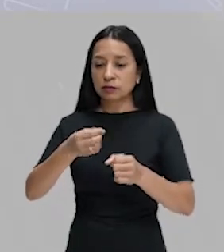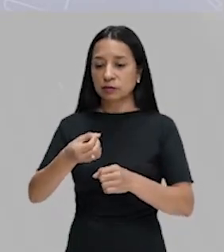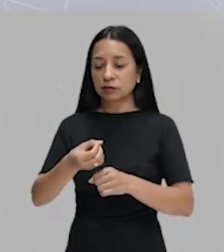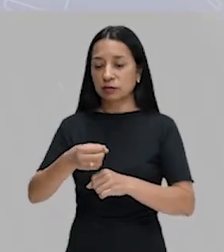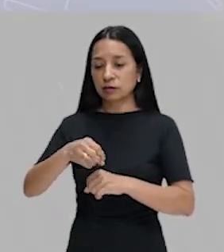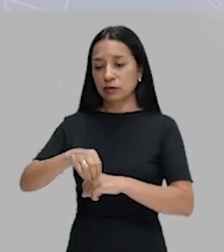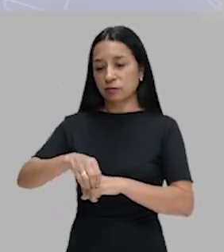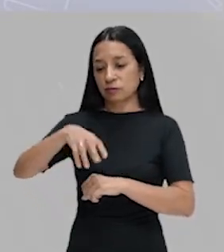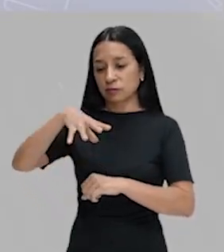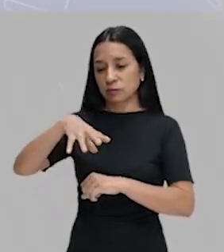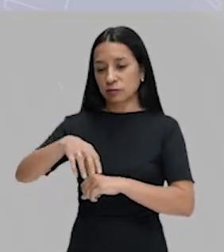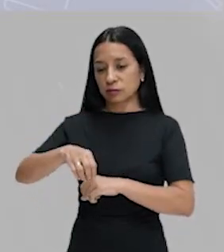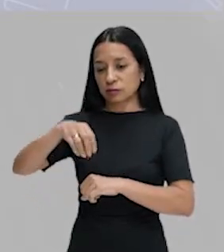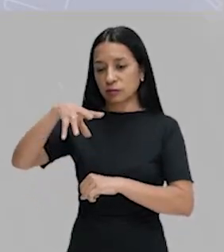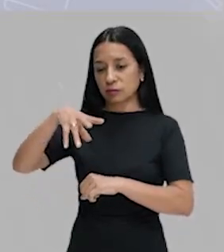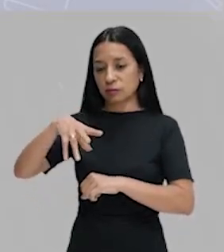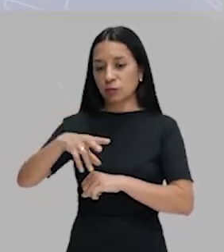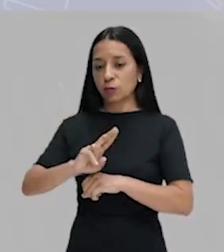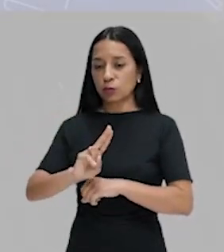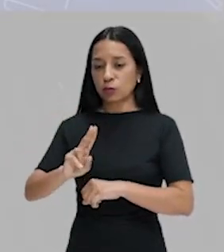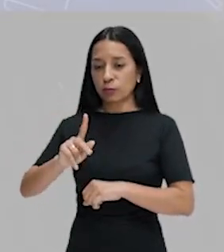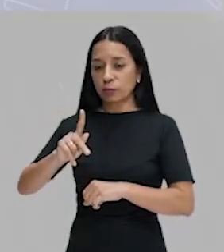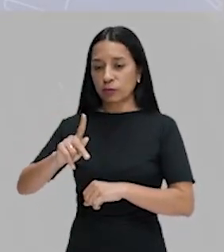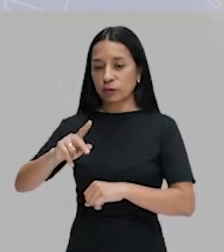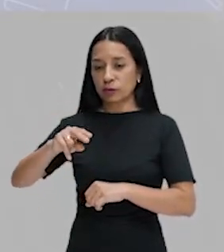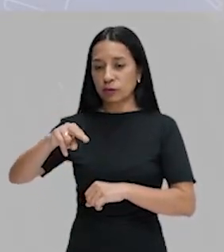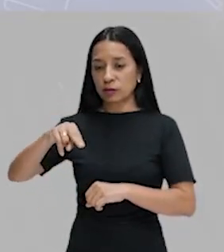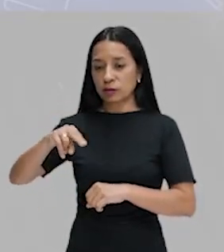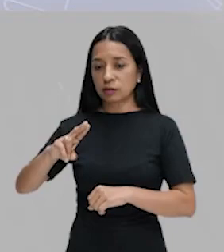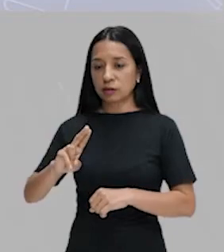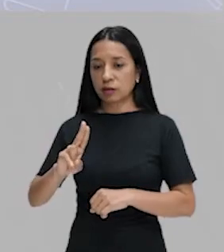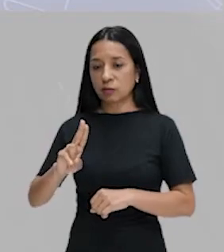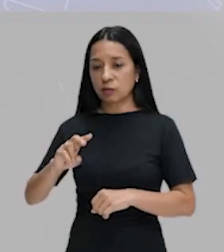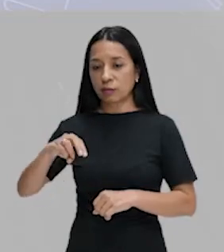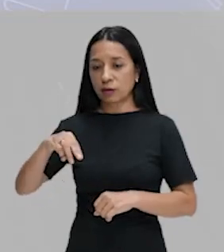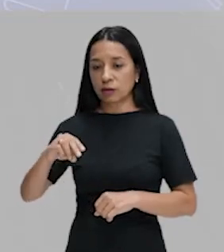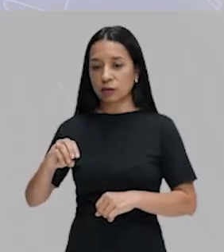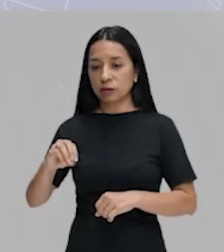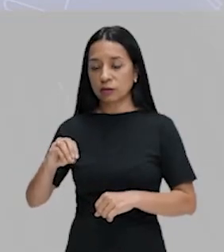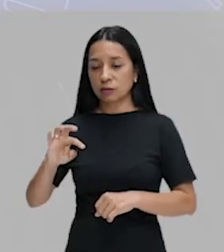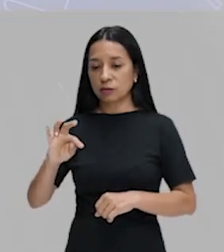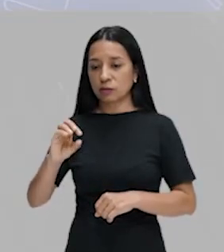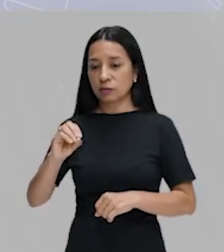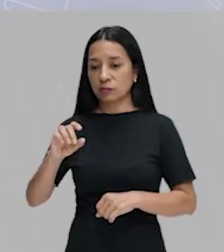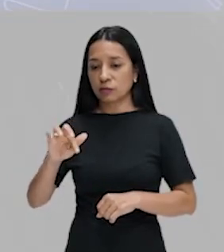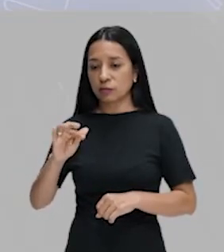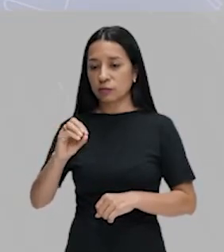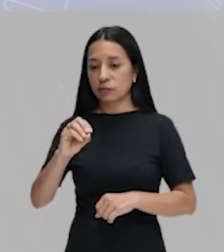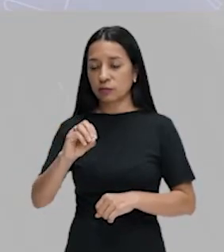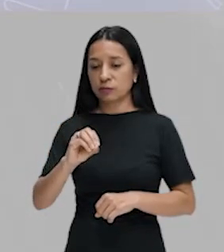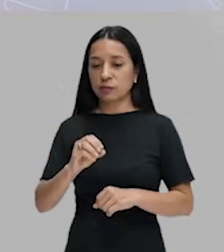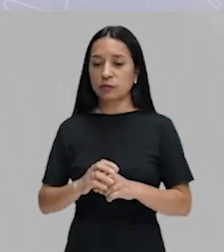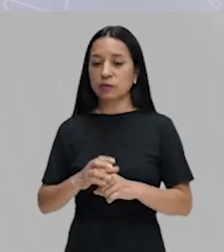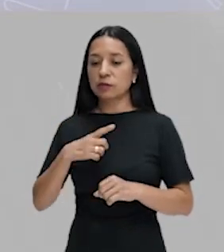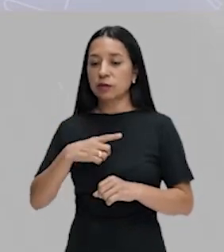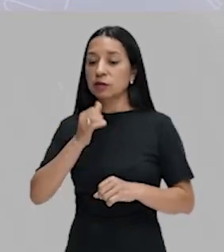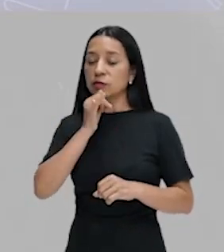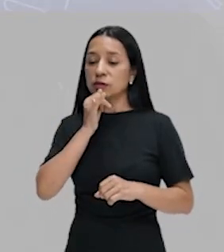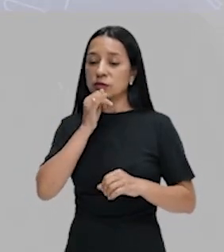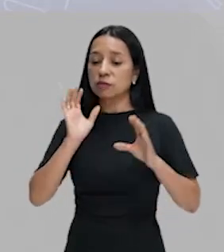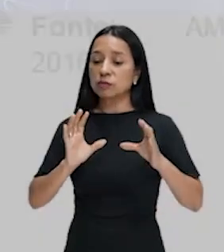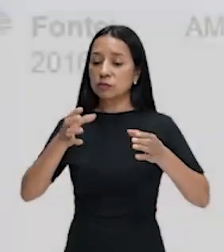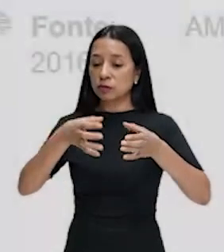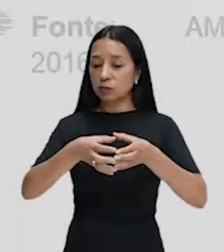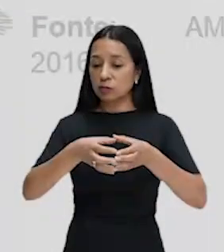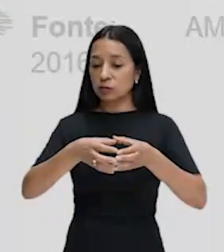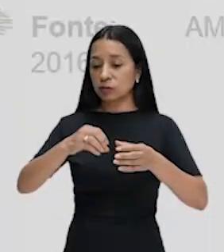flutuação do animal, que é o chamado pneumatóforo. Então aqui eu tenho um exemplo de uma colônia de quinidários, tá? E